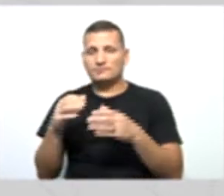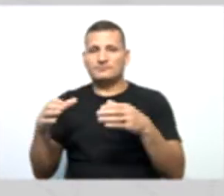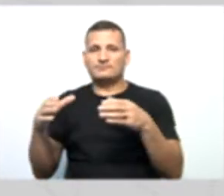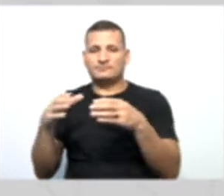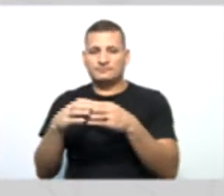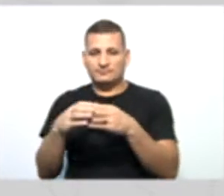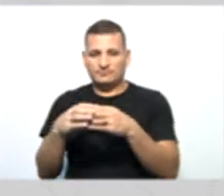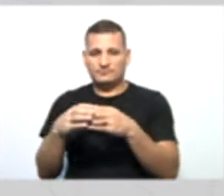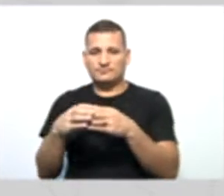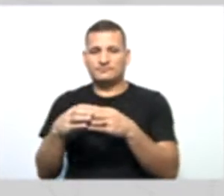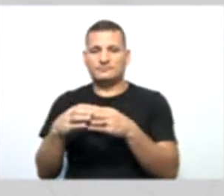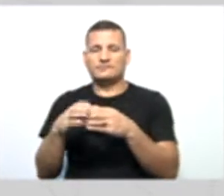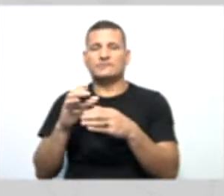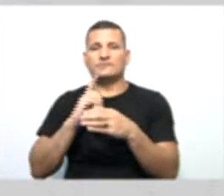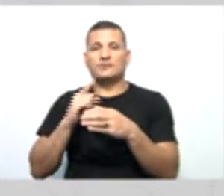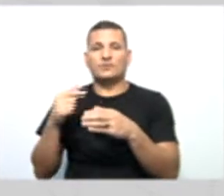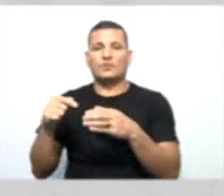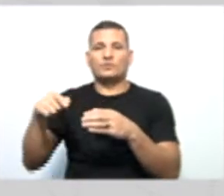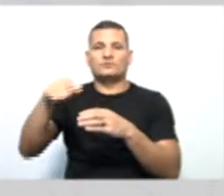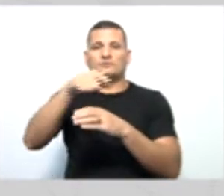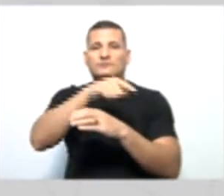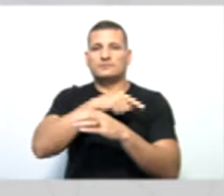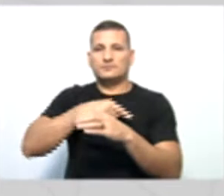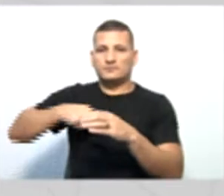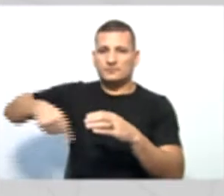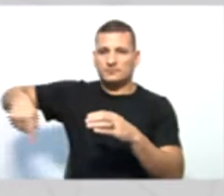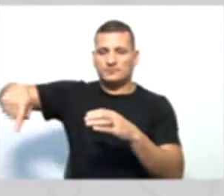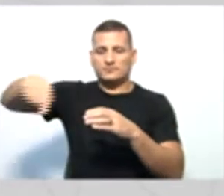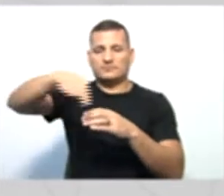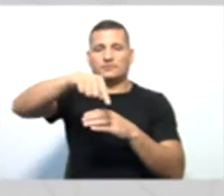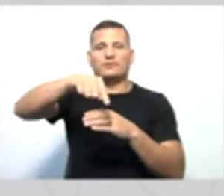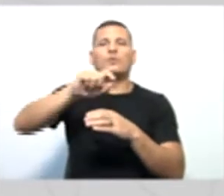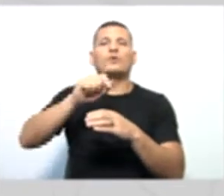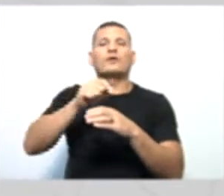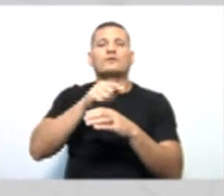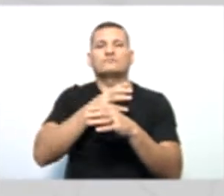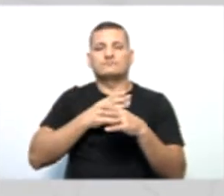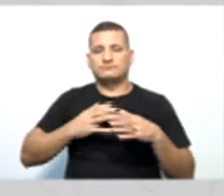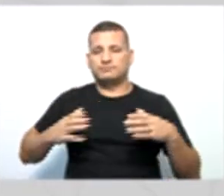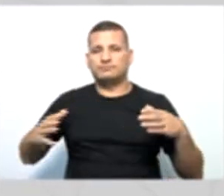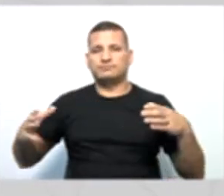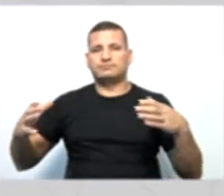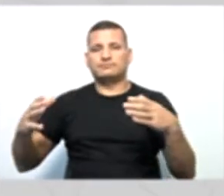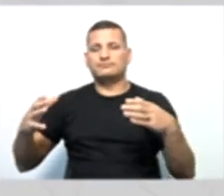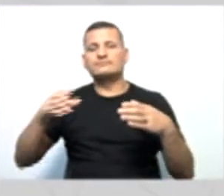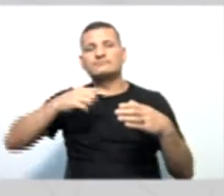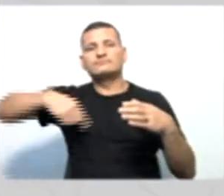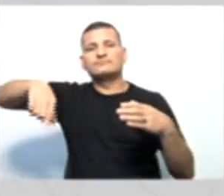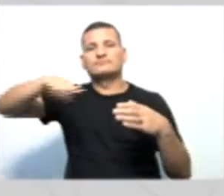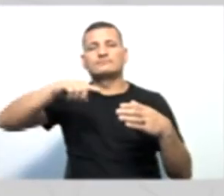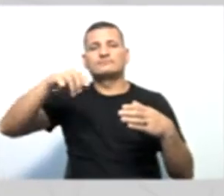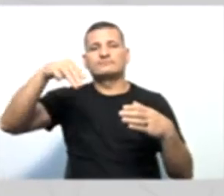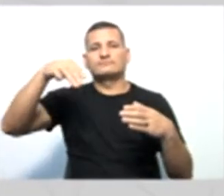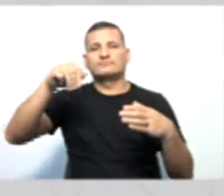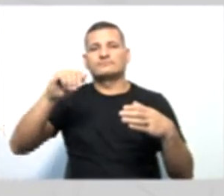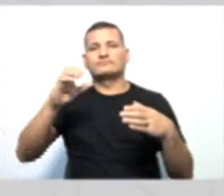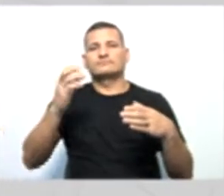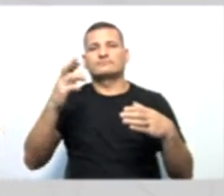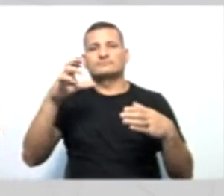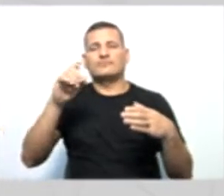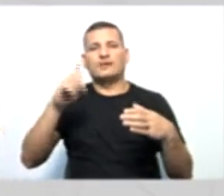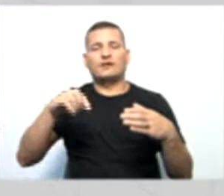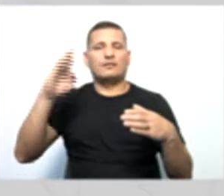tenho esse outro círculo, que é o meu macroambiente, que são as questões que ocorrem de forma